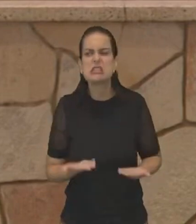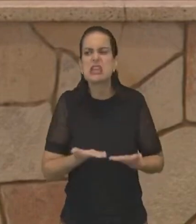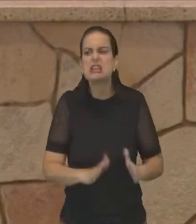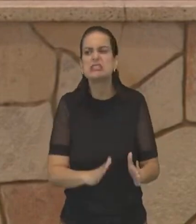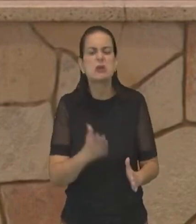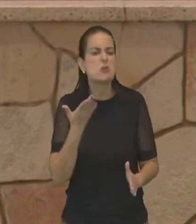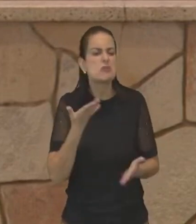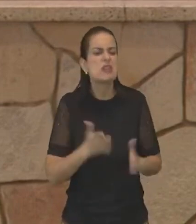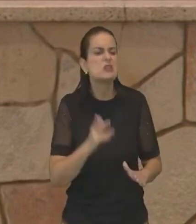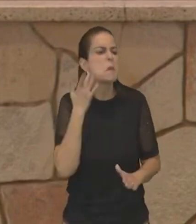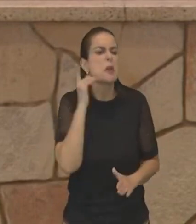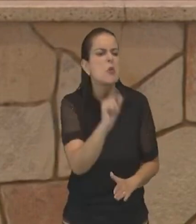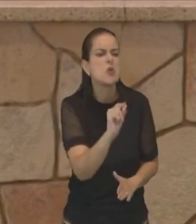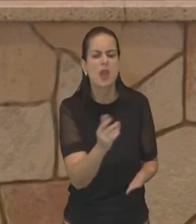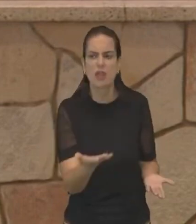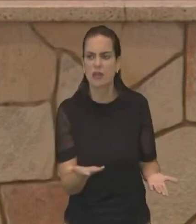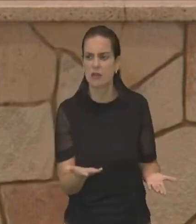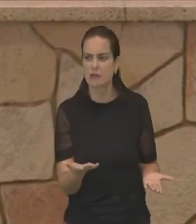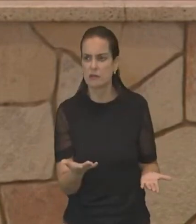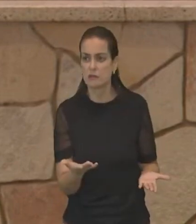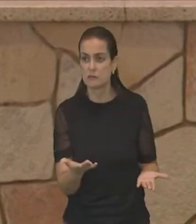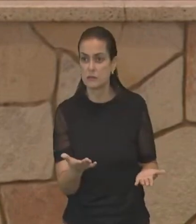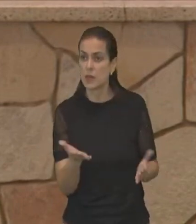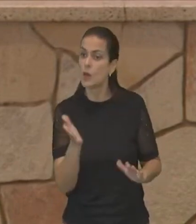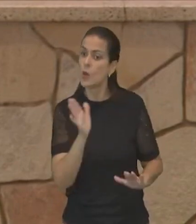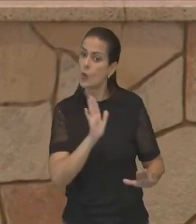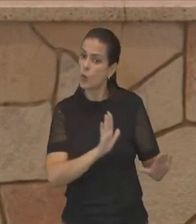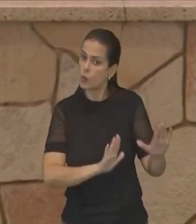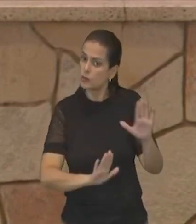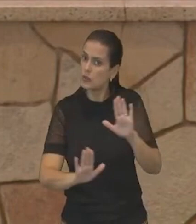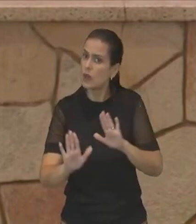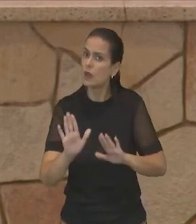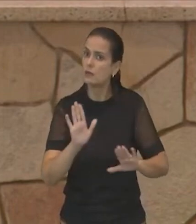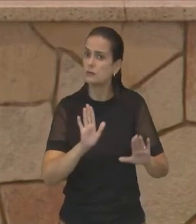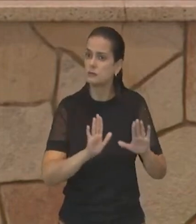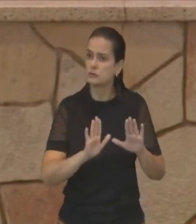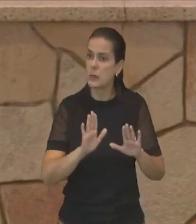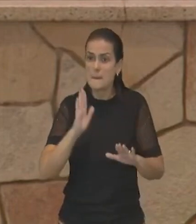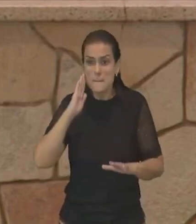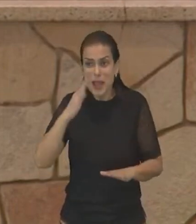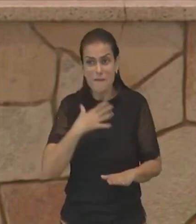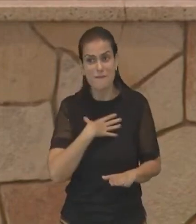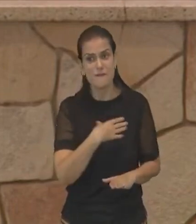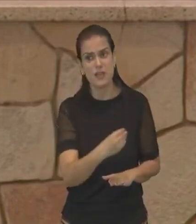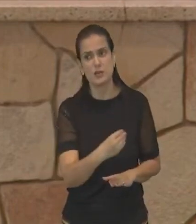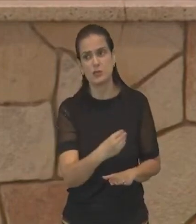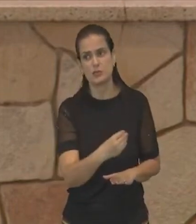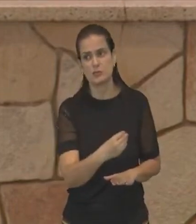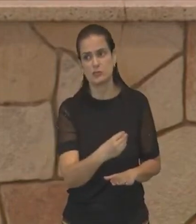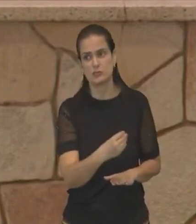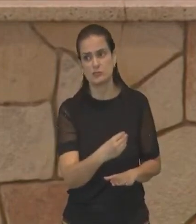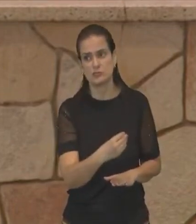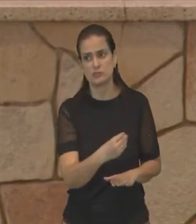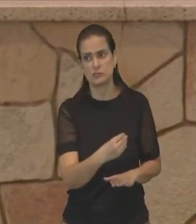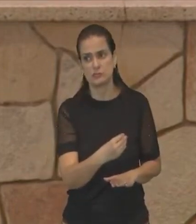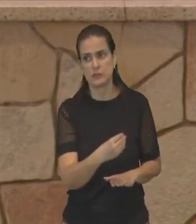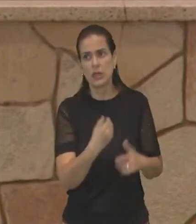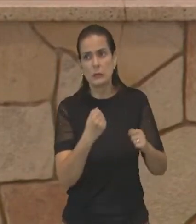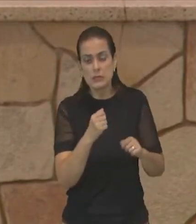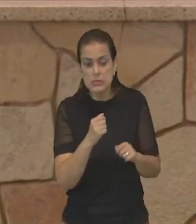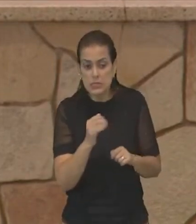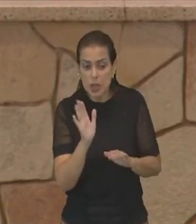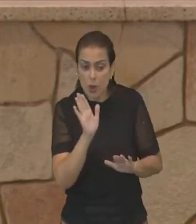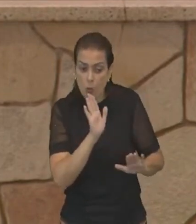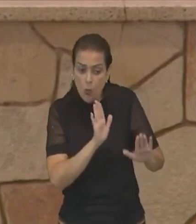nasceu. Querido, cuidado com essas palavras, principalmente com os filhos. Zele pelas suas palavras,